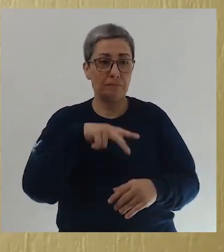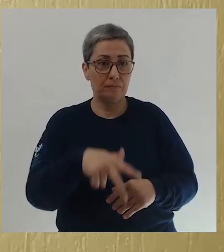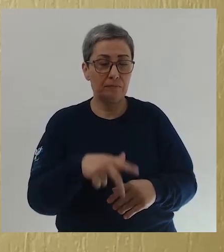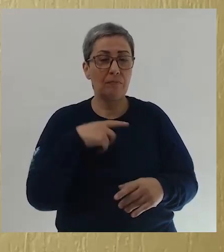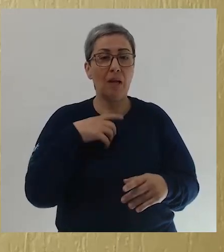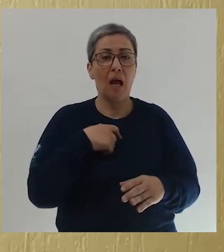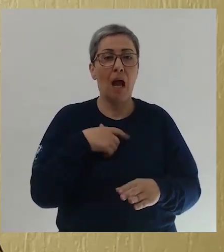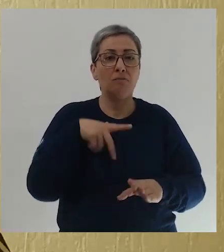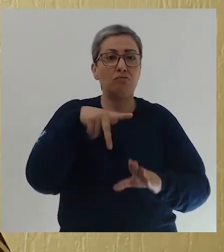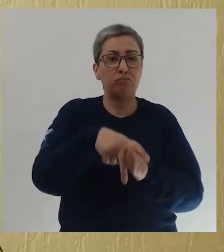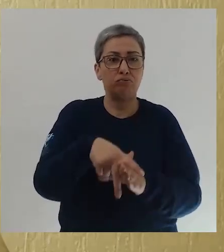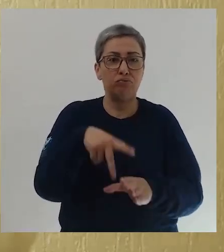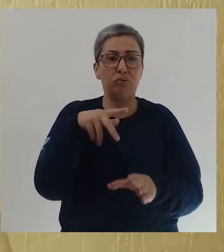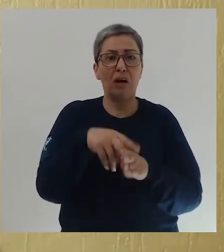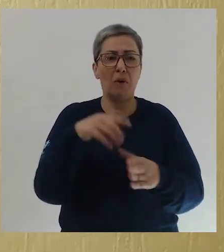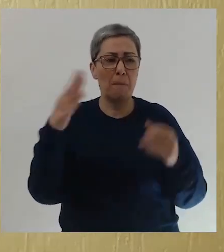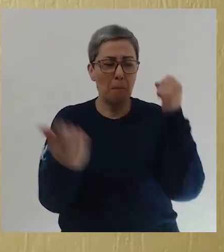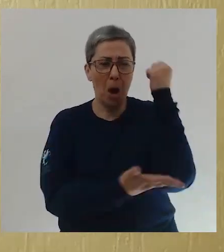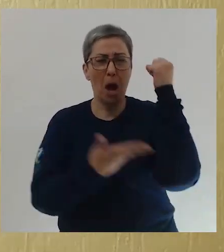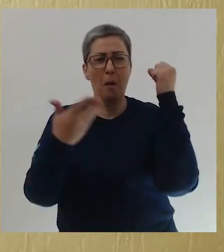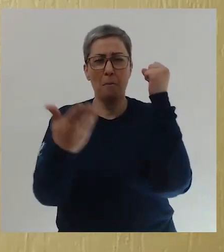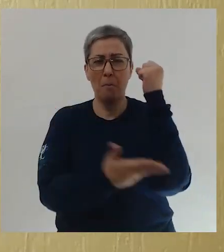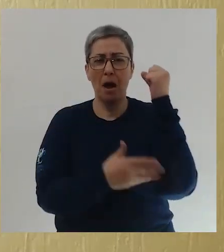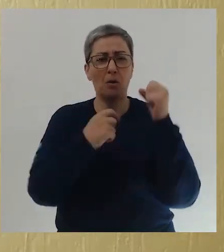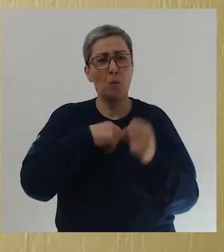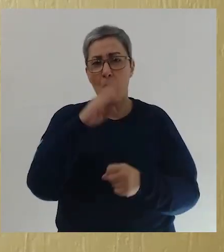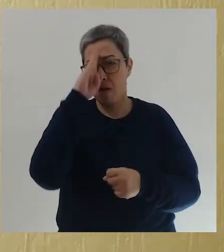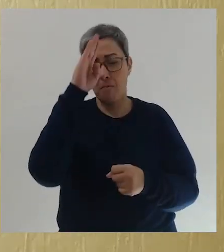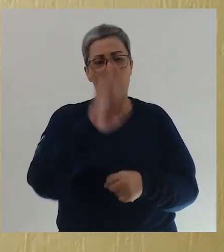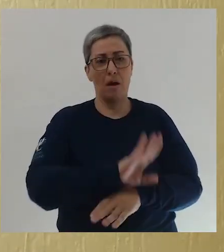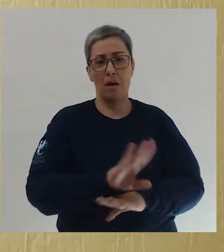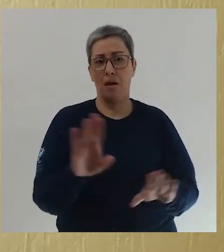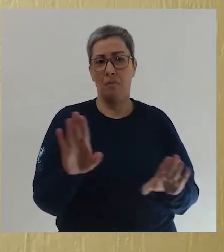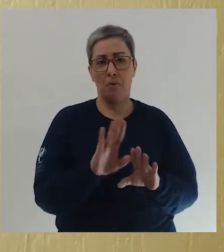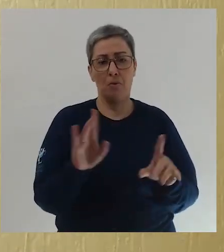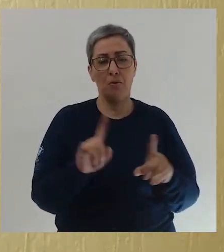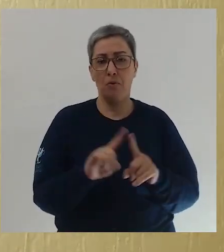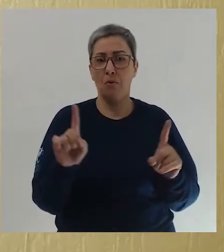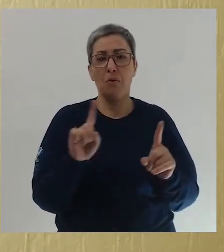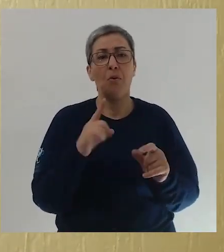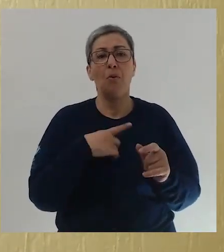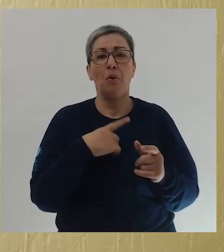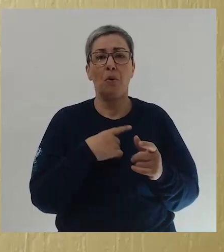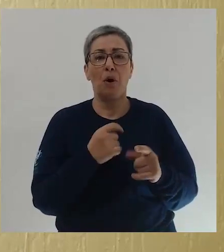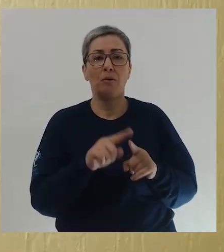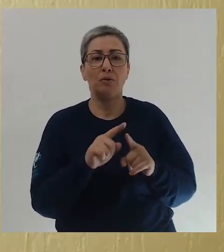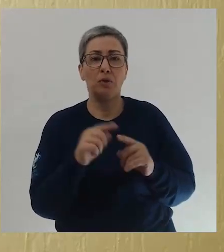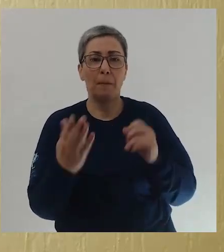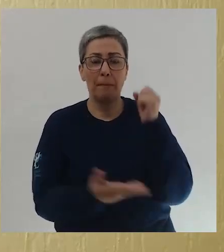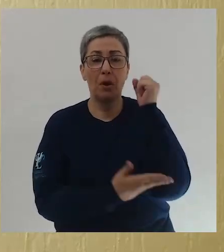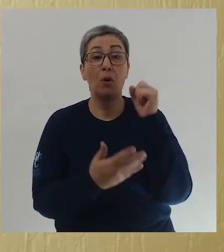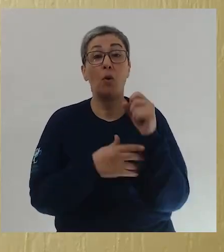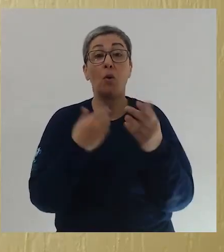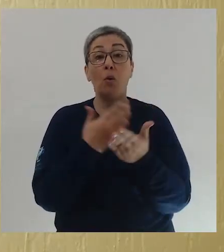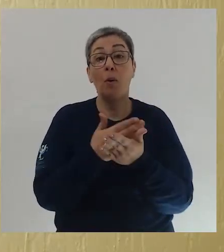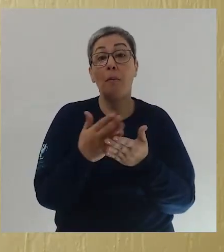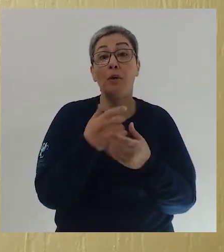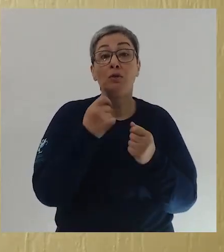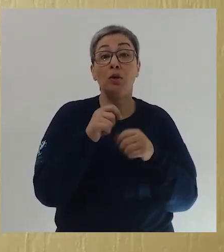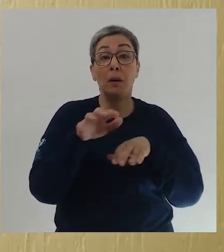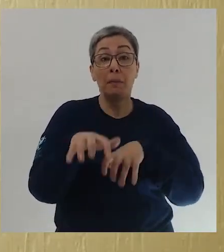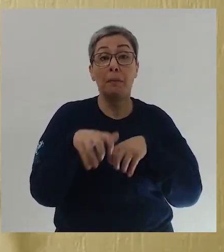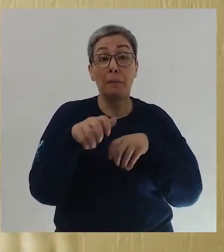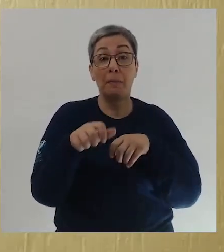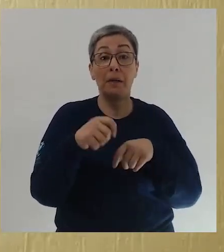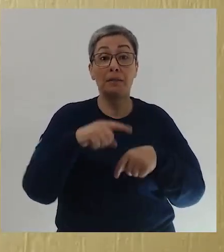colonizadores. E aí a exploração do pau-brasil não era mais o principal, né, ali, a exploração principal. Começou também